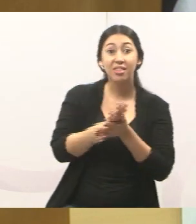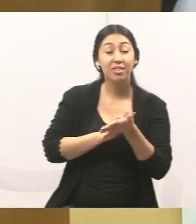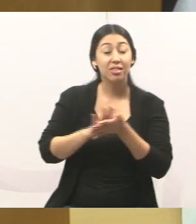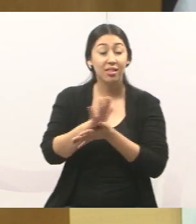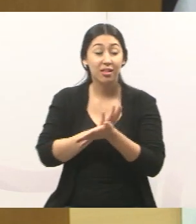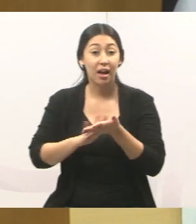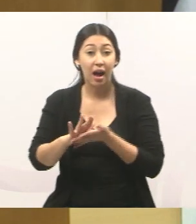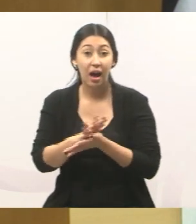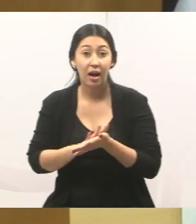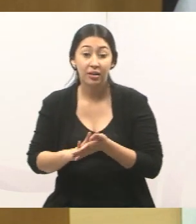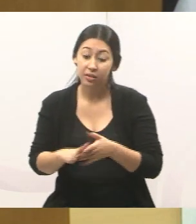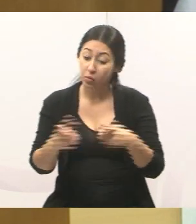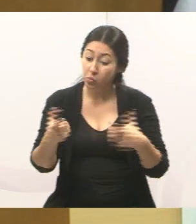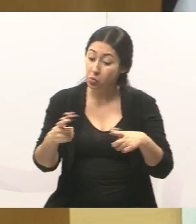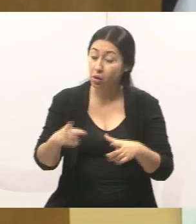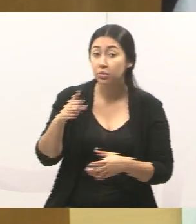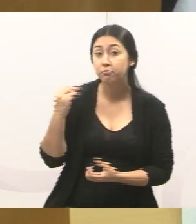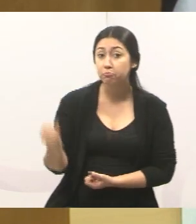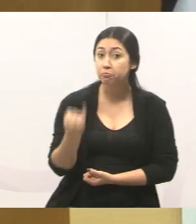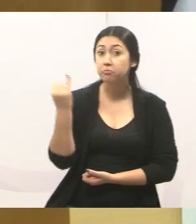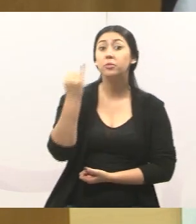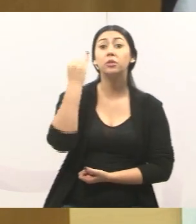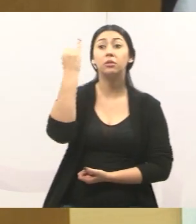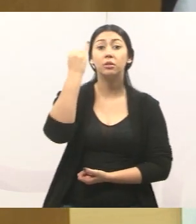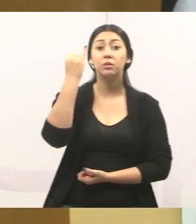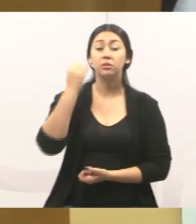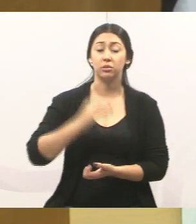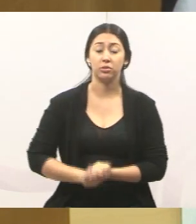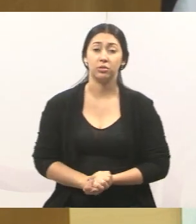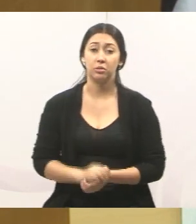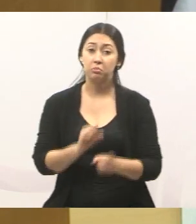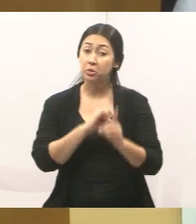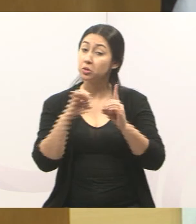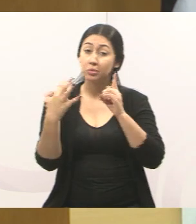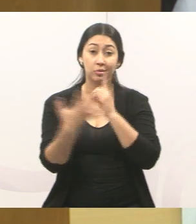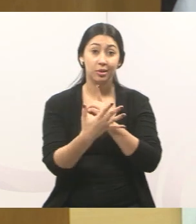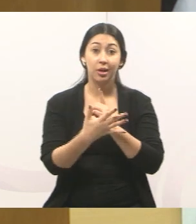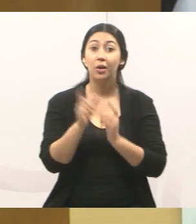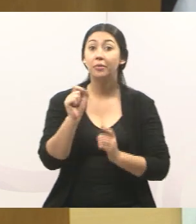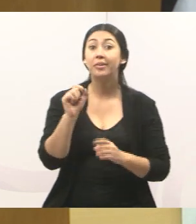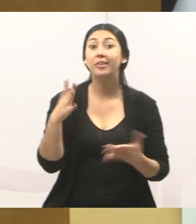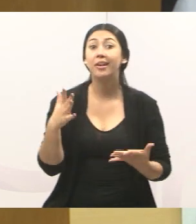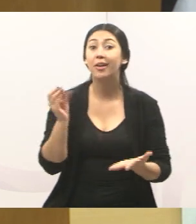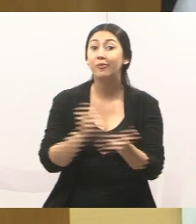num dos setores mais importantes no município e em toda a sociedade, que é a educação.